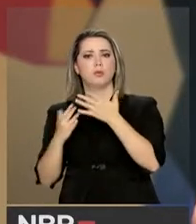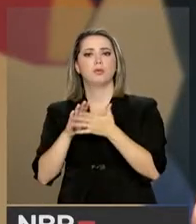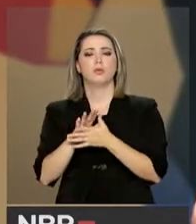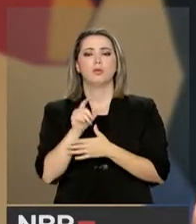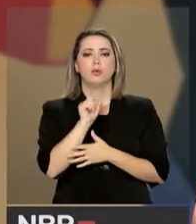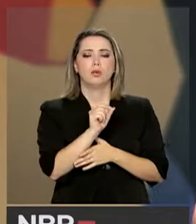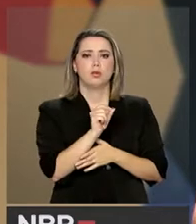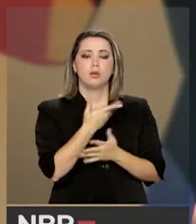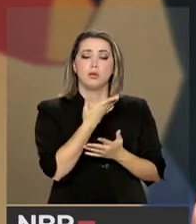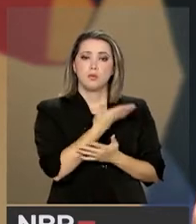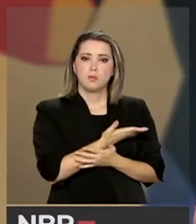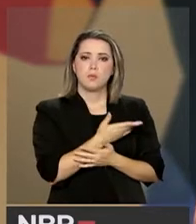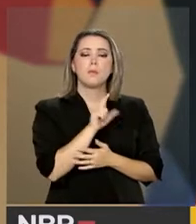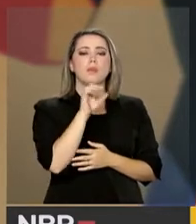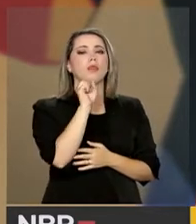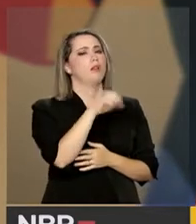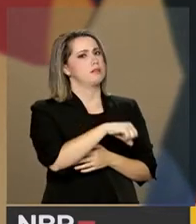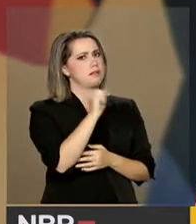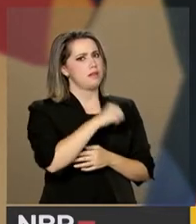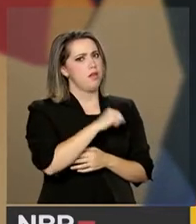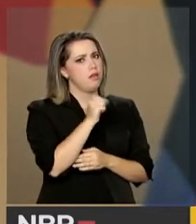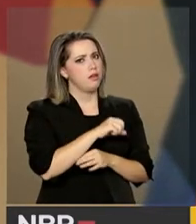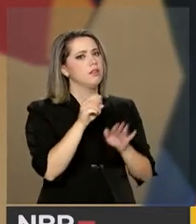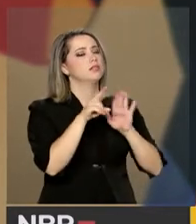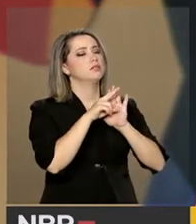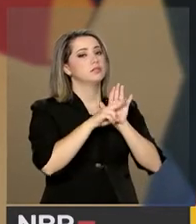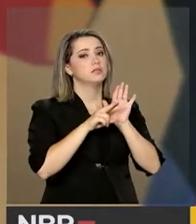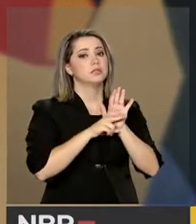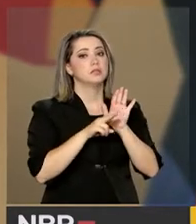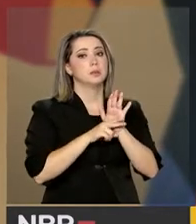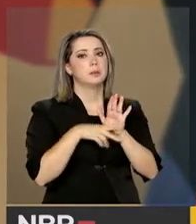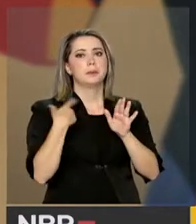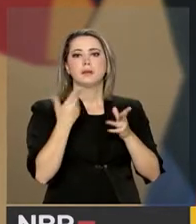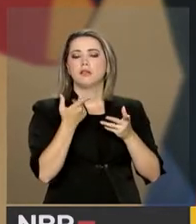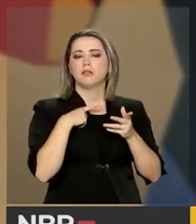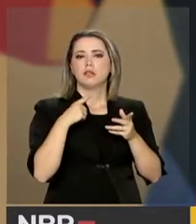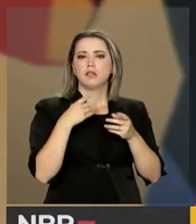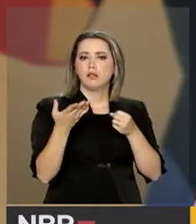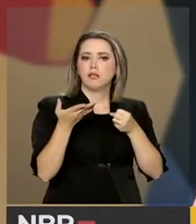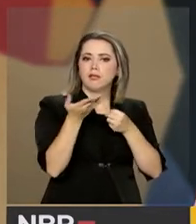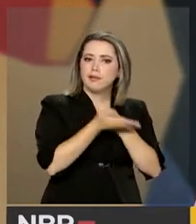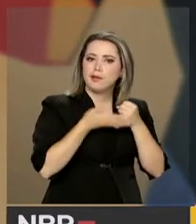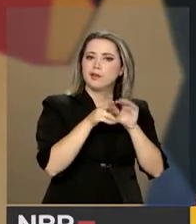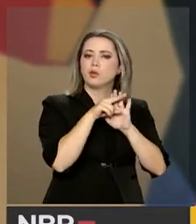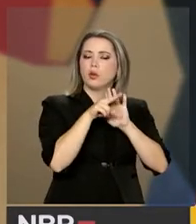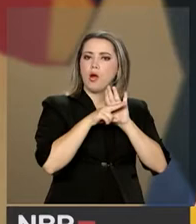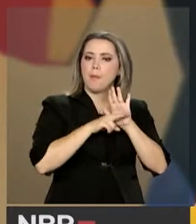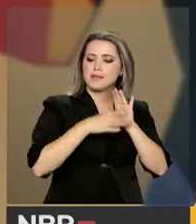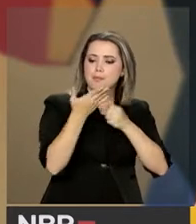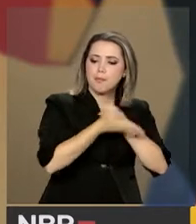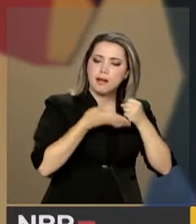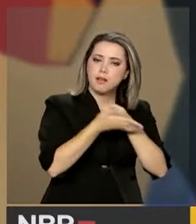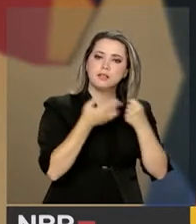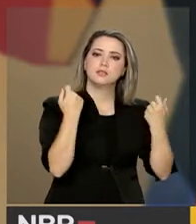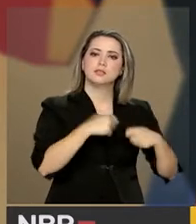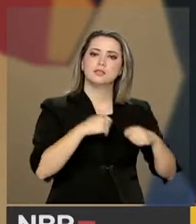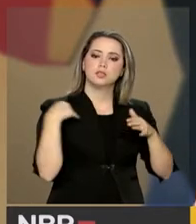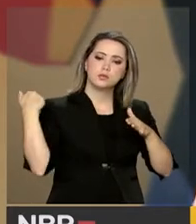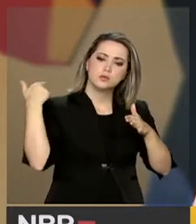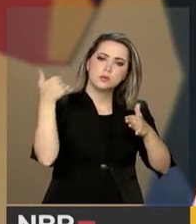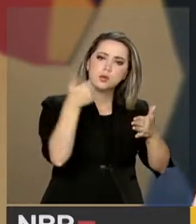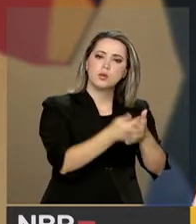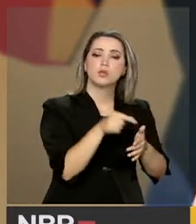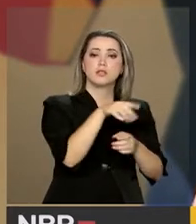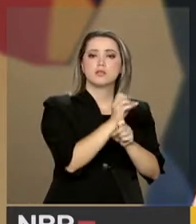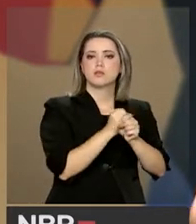padrões mínimos institucionais para essas instituições. E nós vemos que, ao longo desses últimos anos,